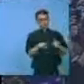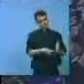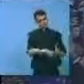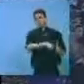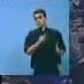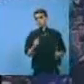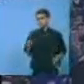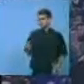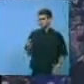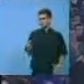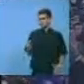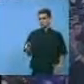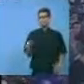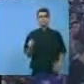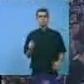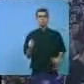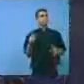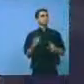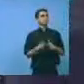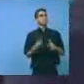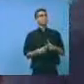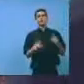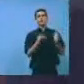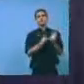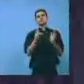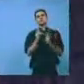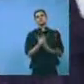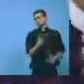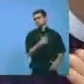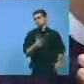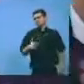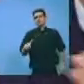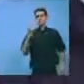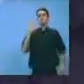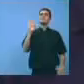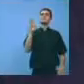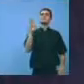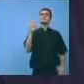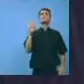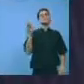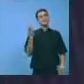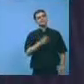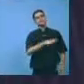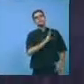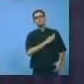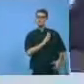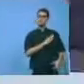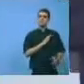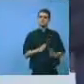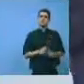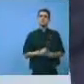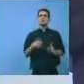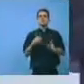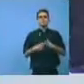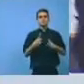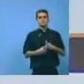não tem máscara no seu coração, nem diante daquele que será o primeiro Papa, é por